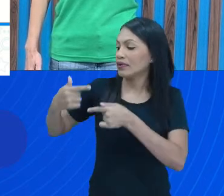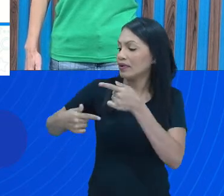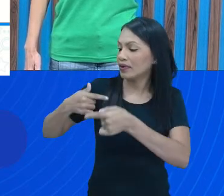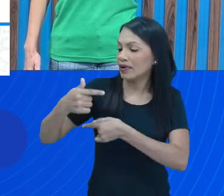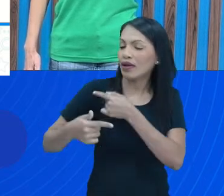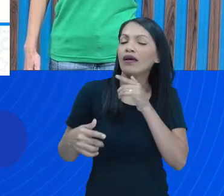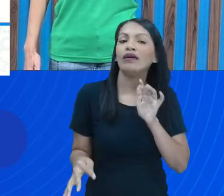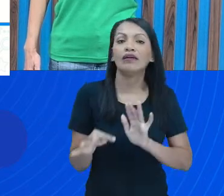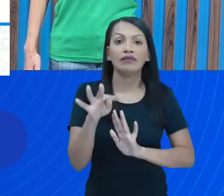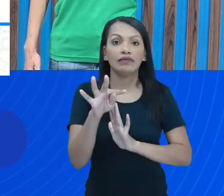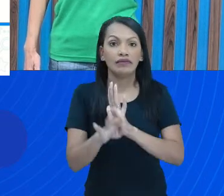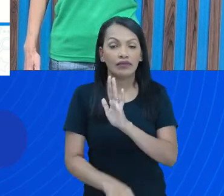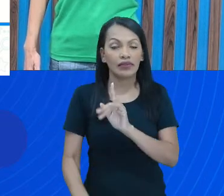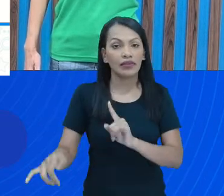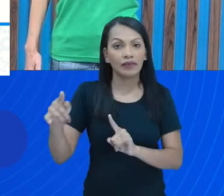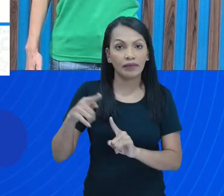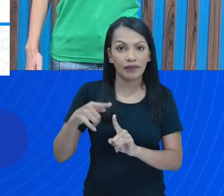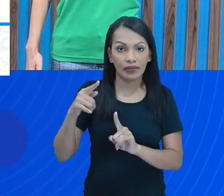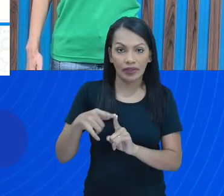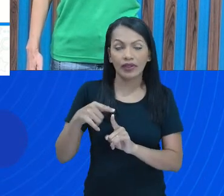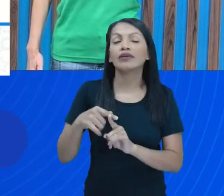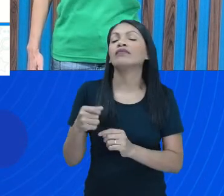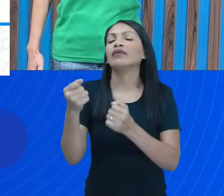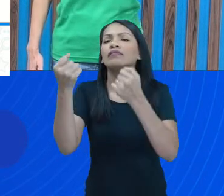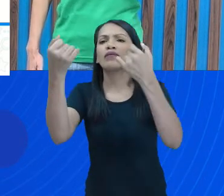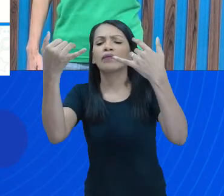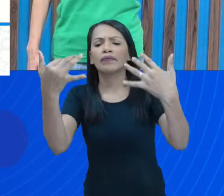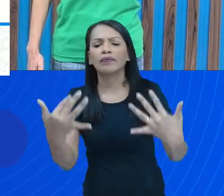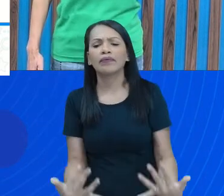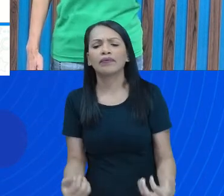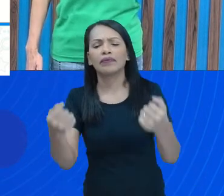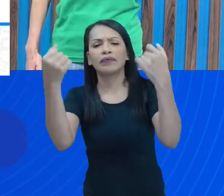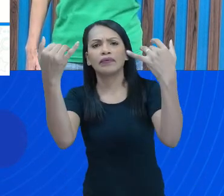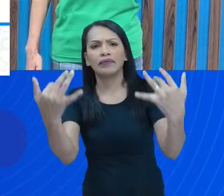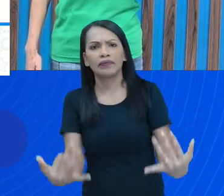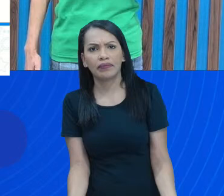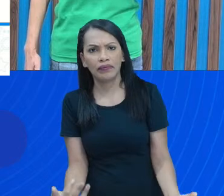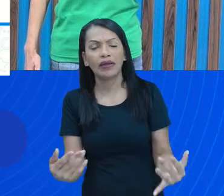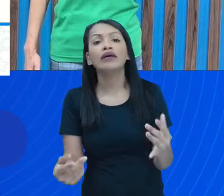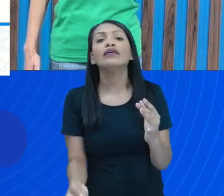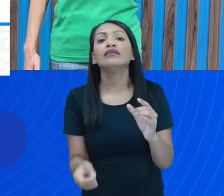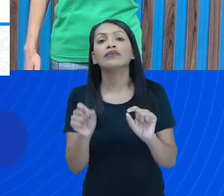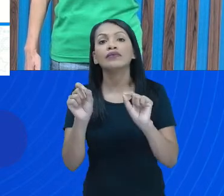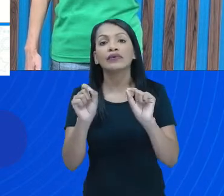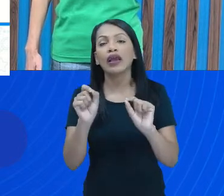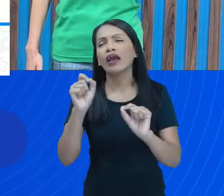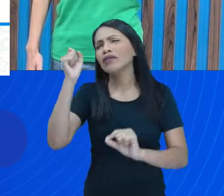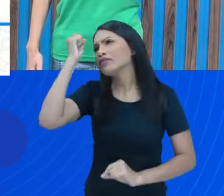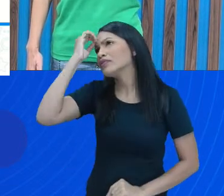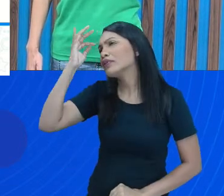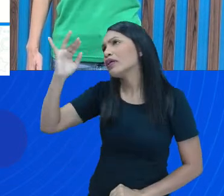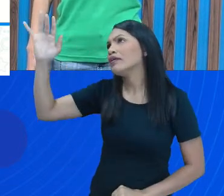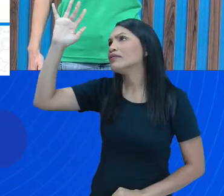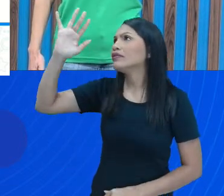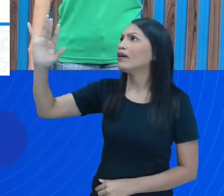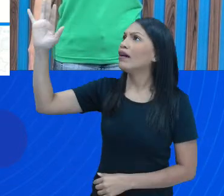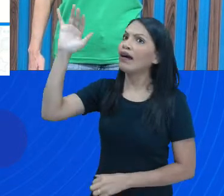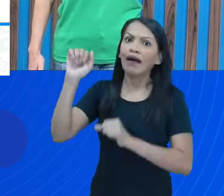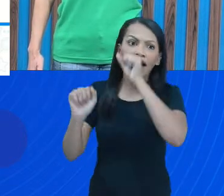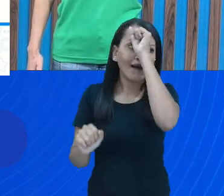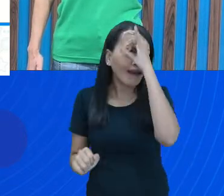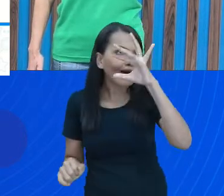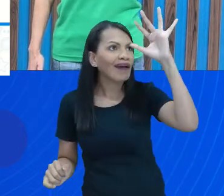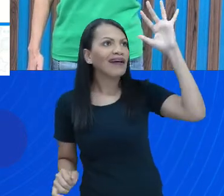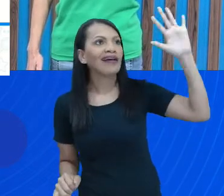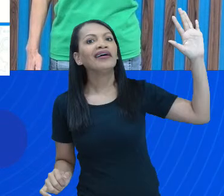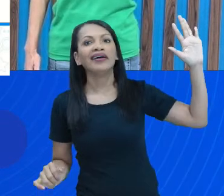tipo de gênero, né? Narrativo, criado a partir da fantasia, da